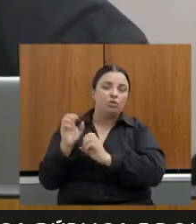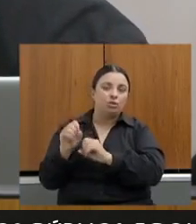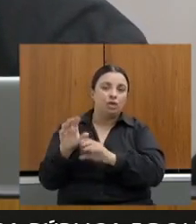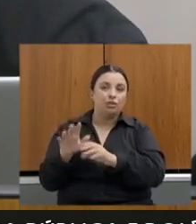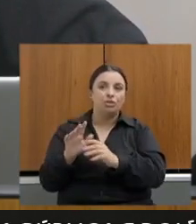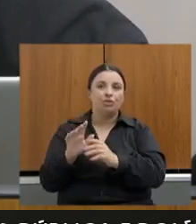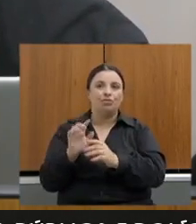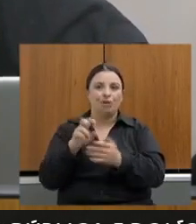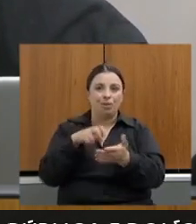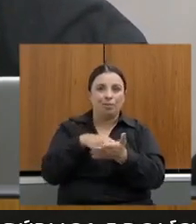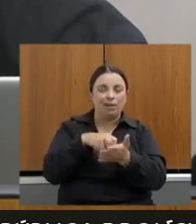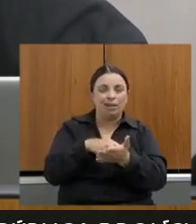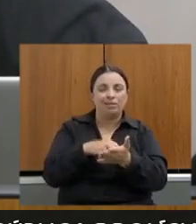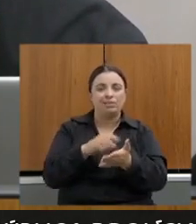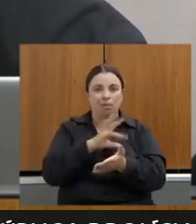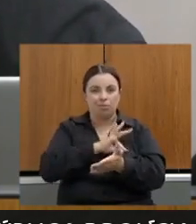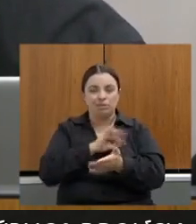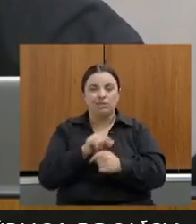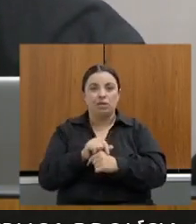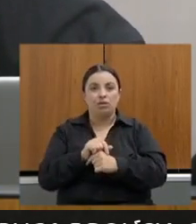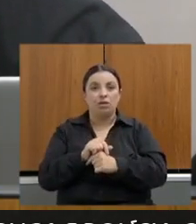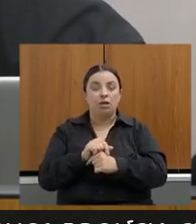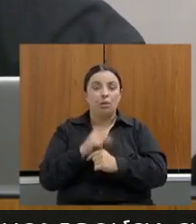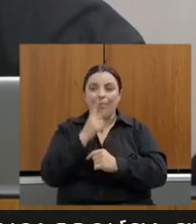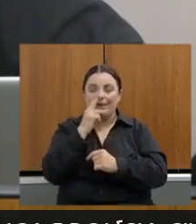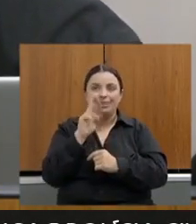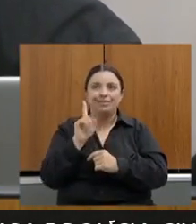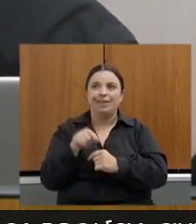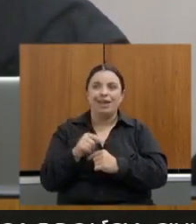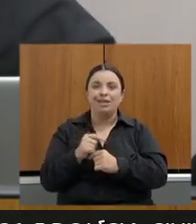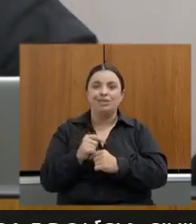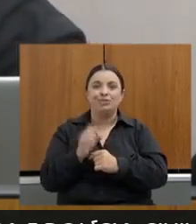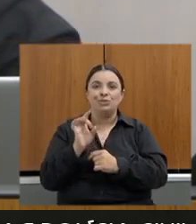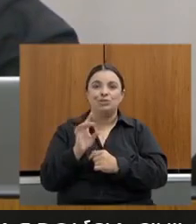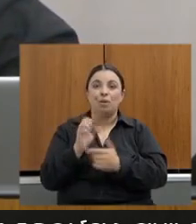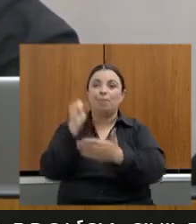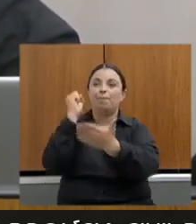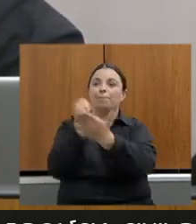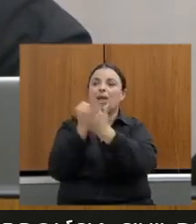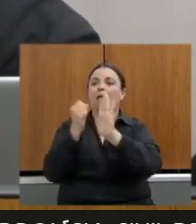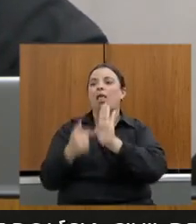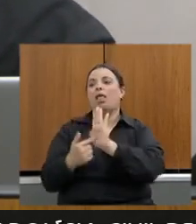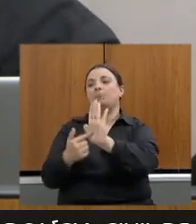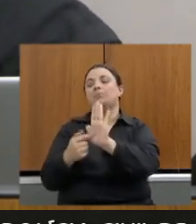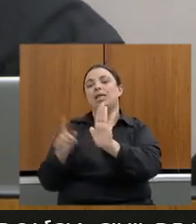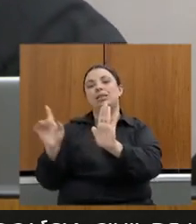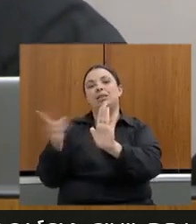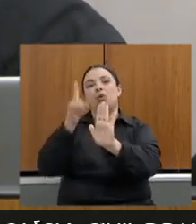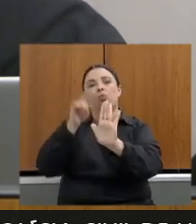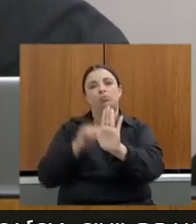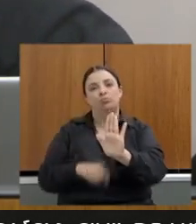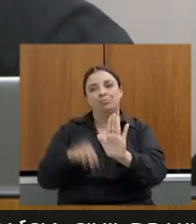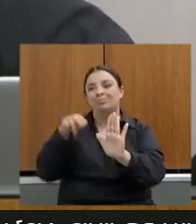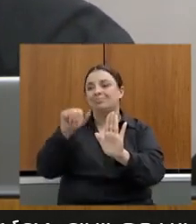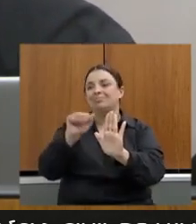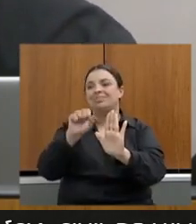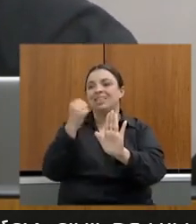carinho do não a ponto de que a ponto de judicializar Sheila 3.000